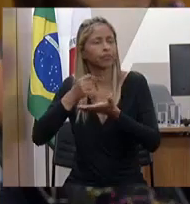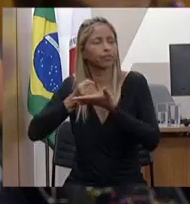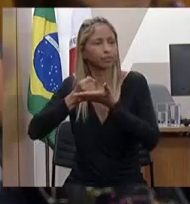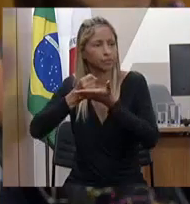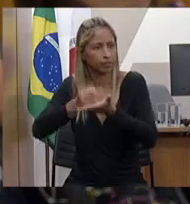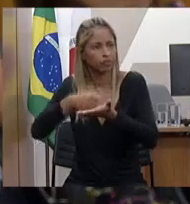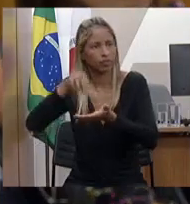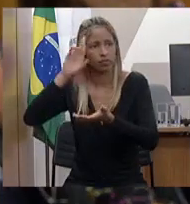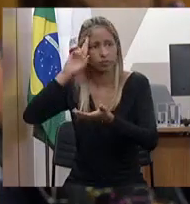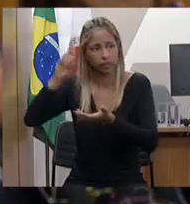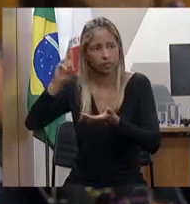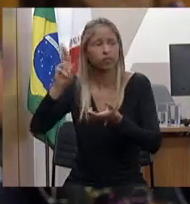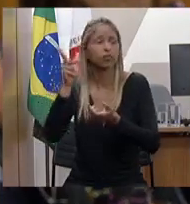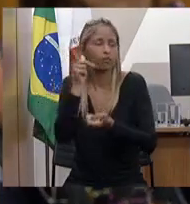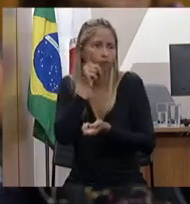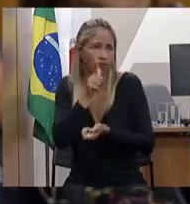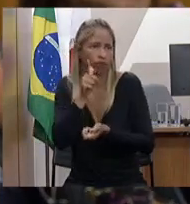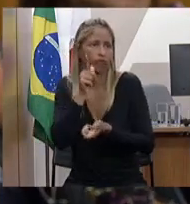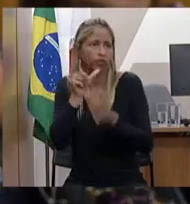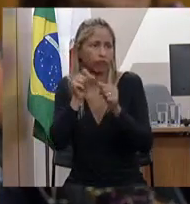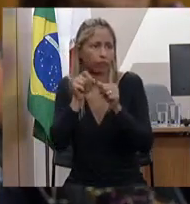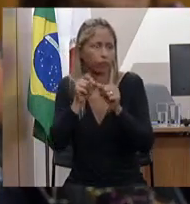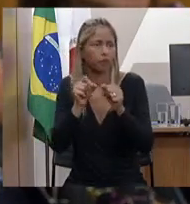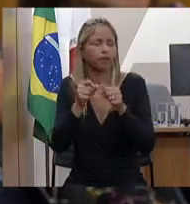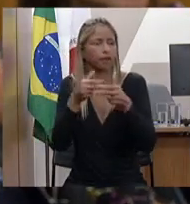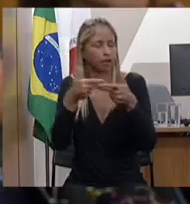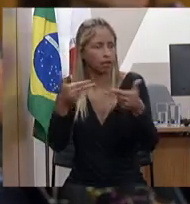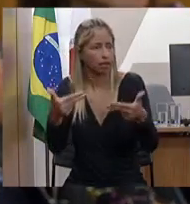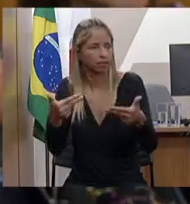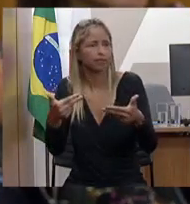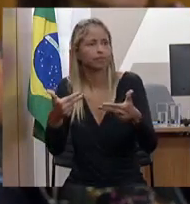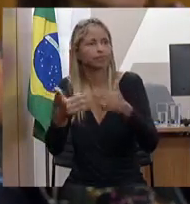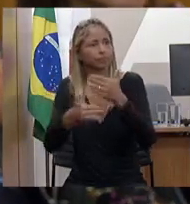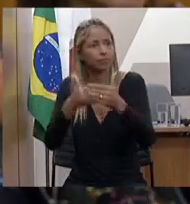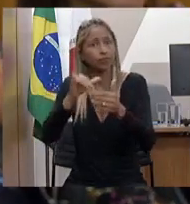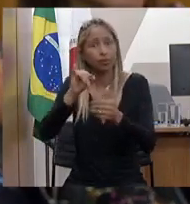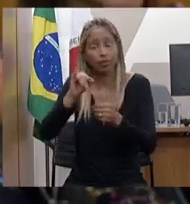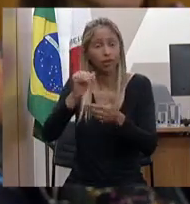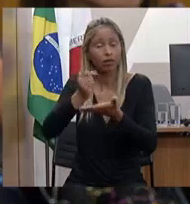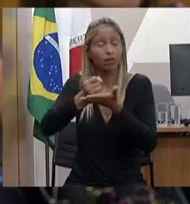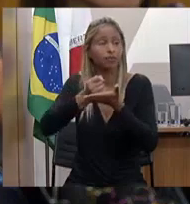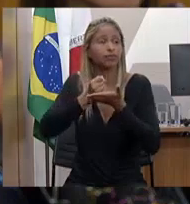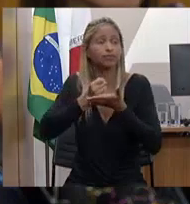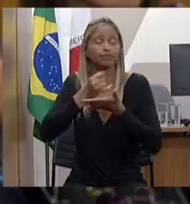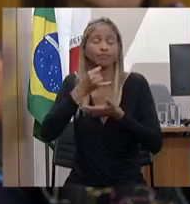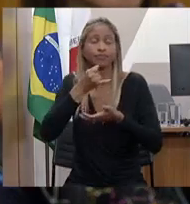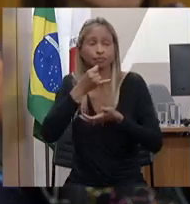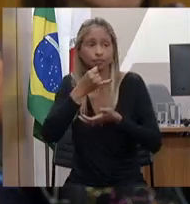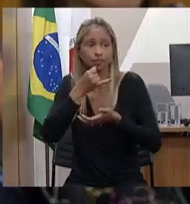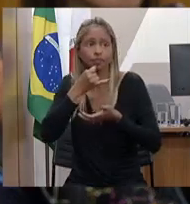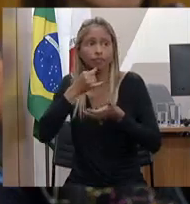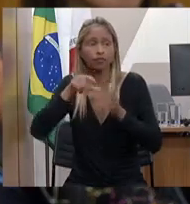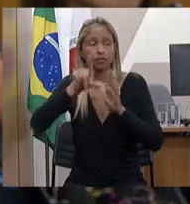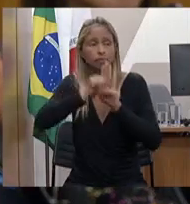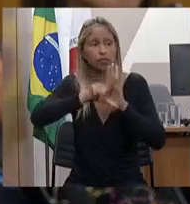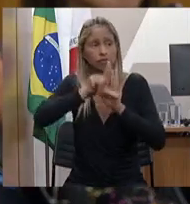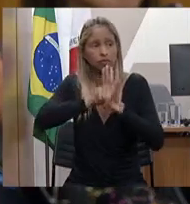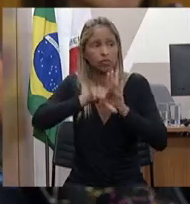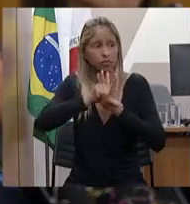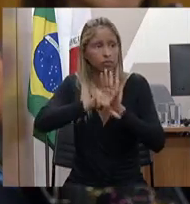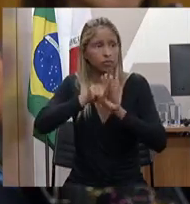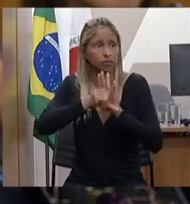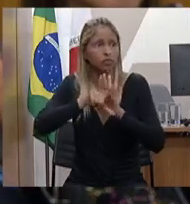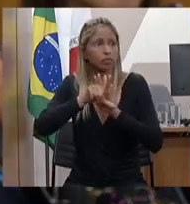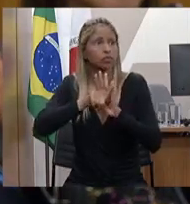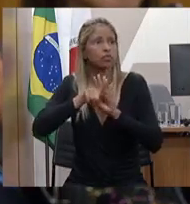da chefias a gente consegue fazer alguma coisa a gente consegue crescer mas se a gente não tem apoio infelizmente a legislação ainda